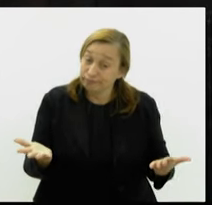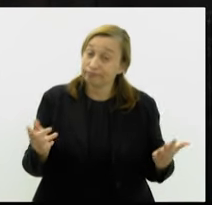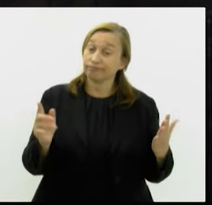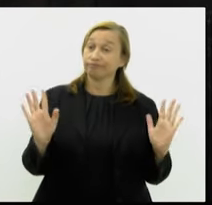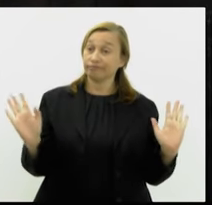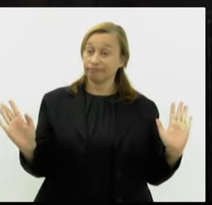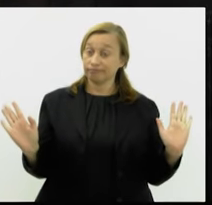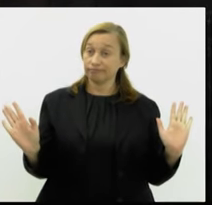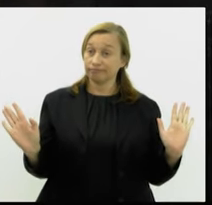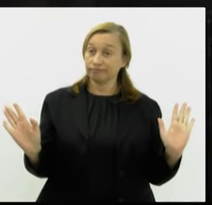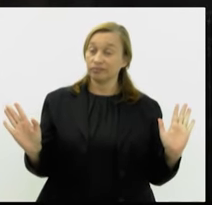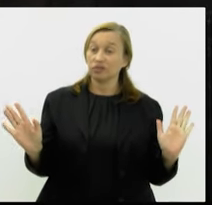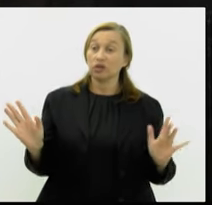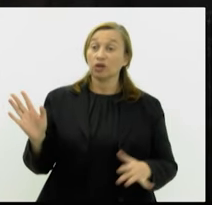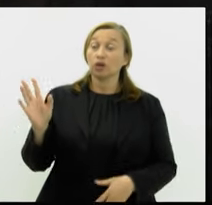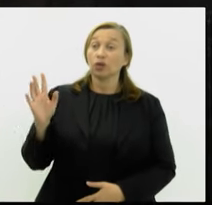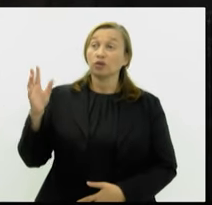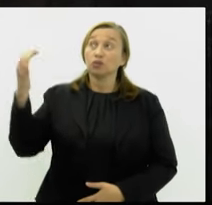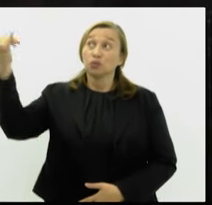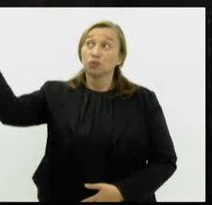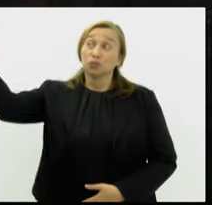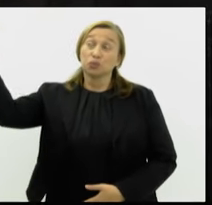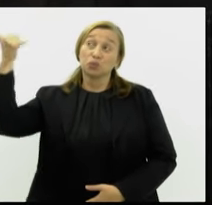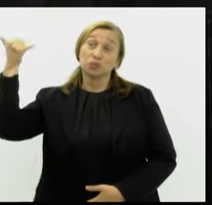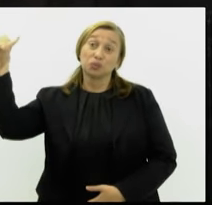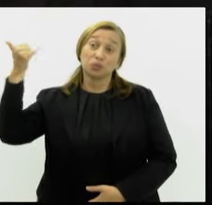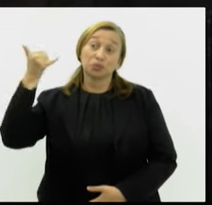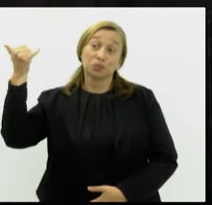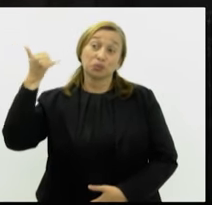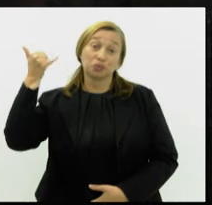Espírito Santo soprou no ouvido dele. E eu